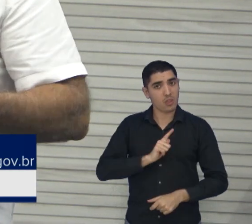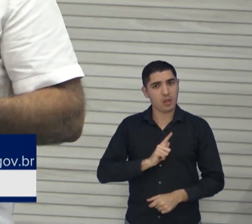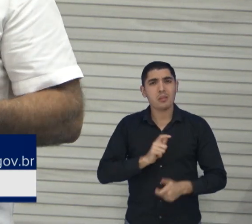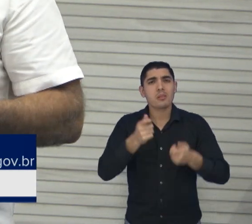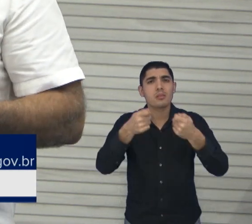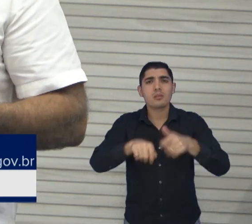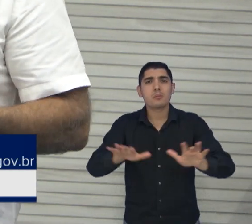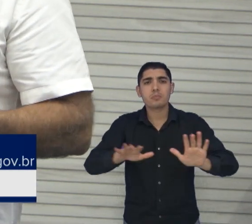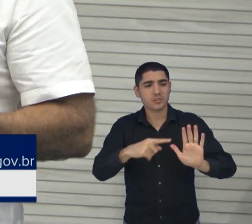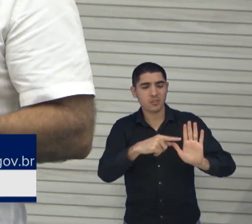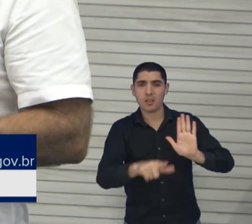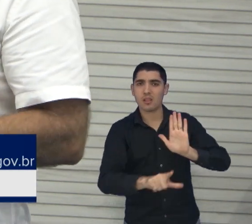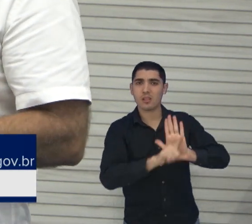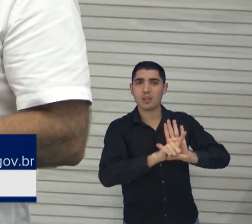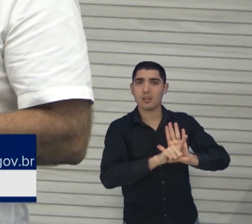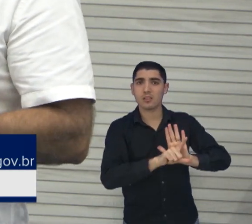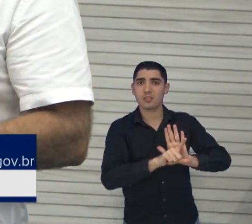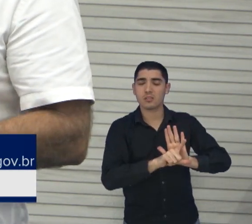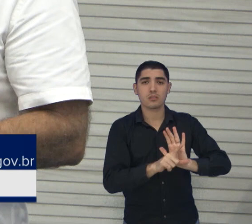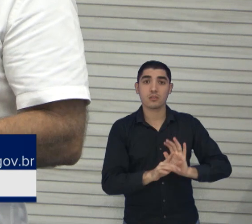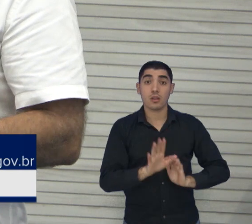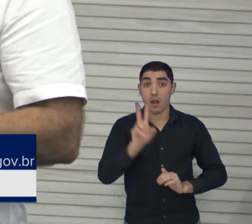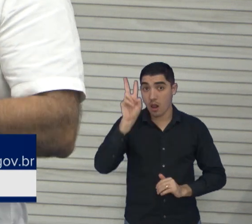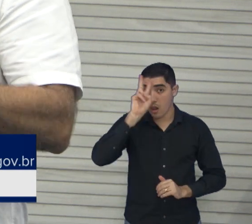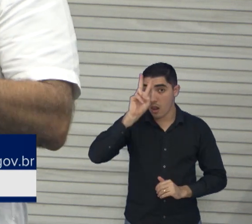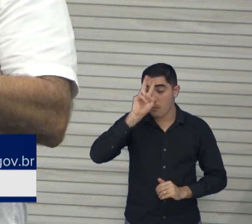para que isso aconteça. Lembrando que